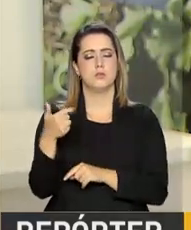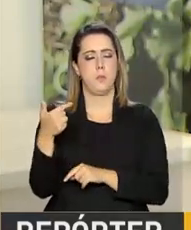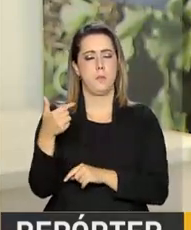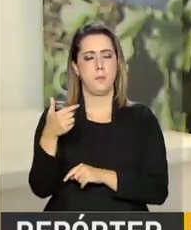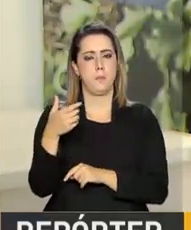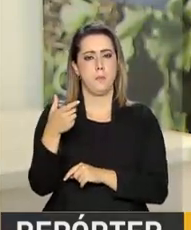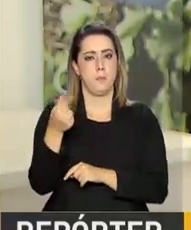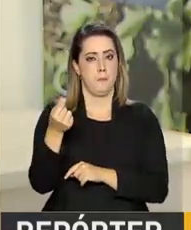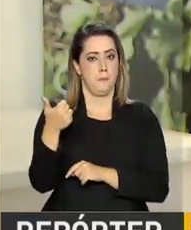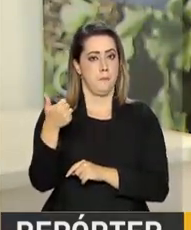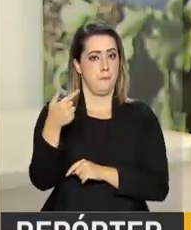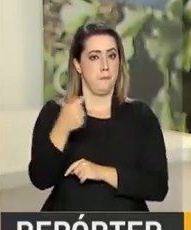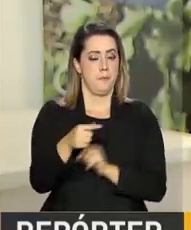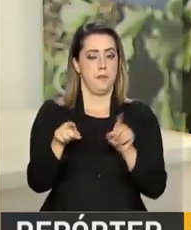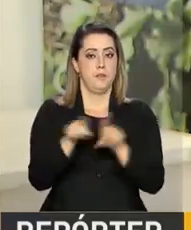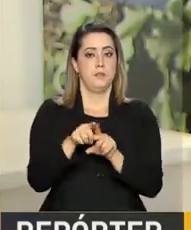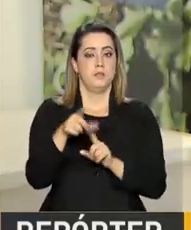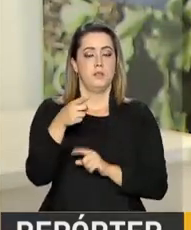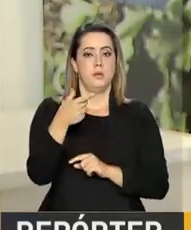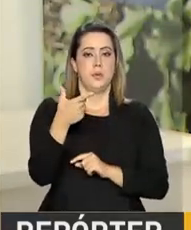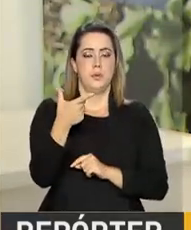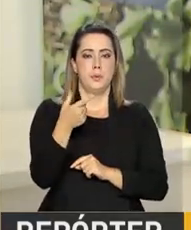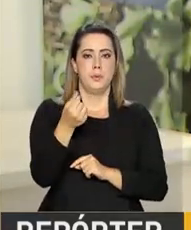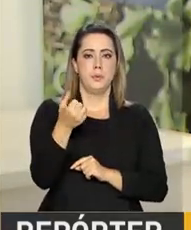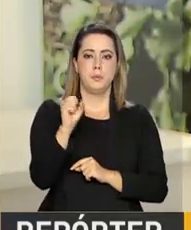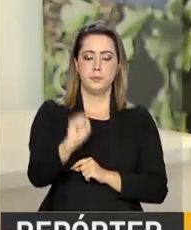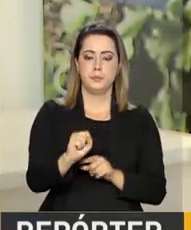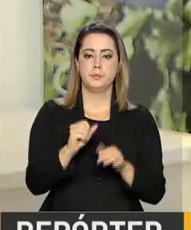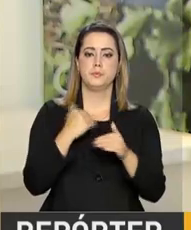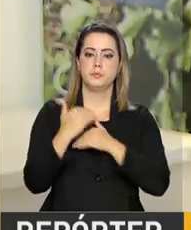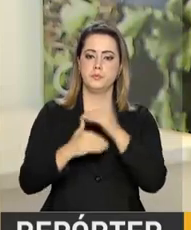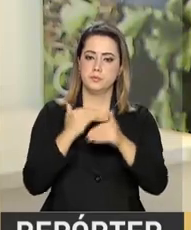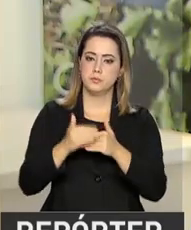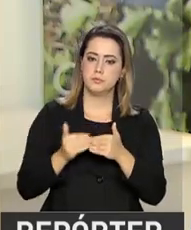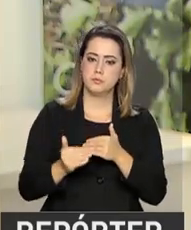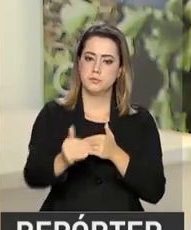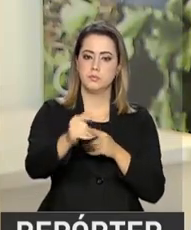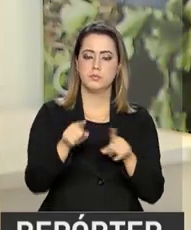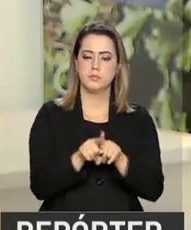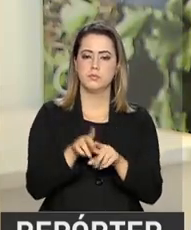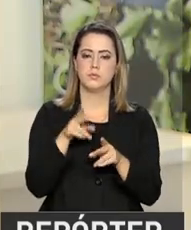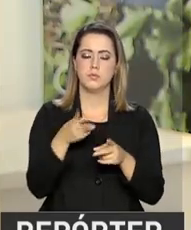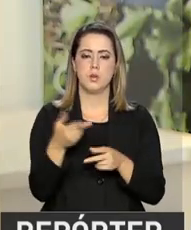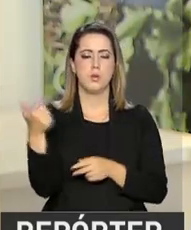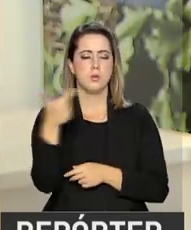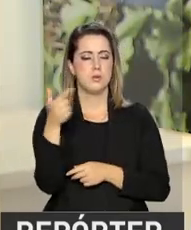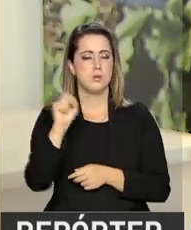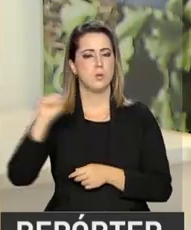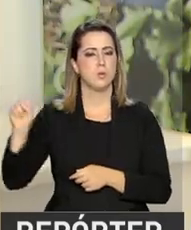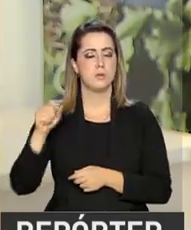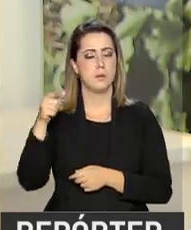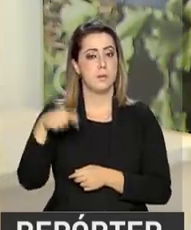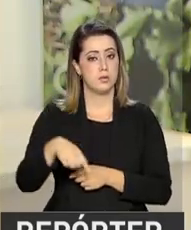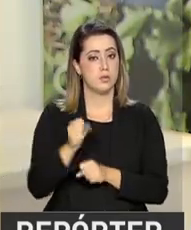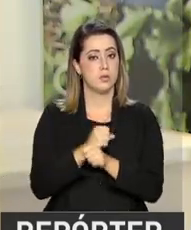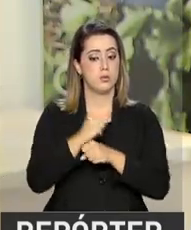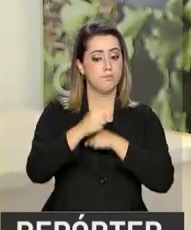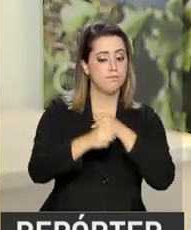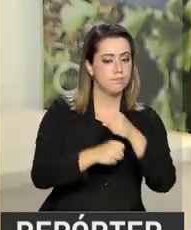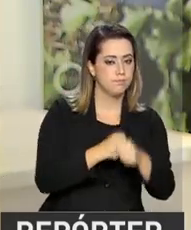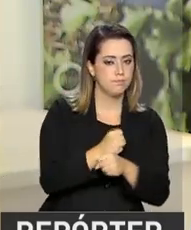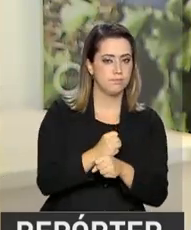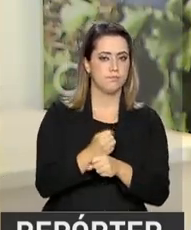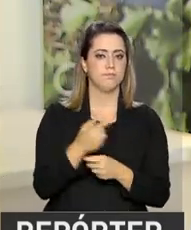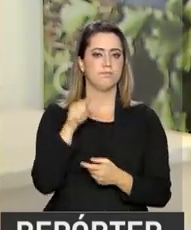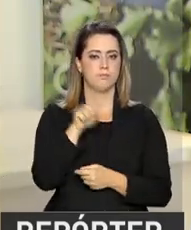planos safra são... Né, a partir, no nome disso, do ano safra. Então pega esse segundo semestre de 2017 e o primeiro semestre de